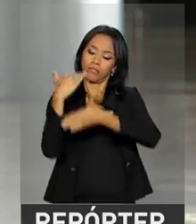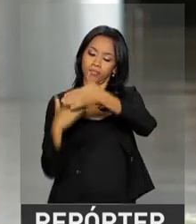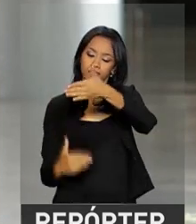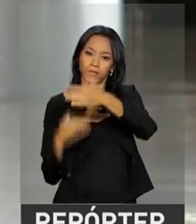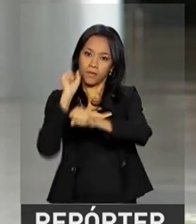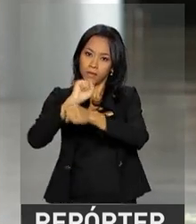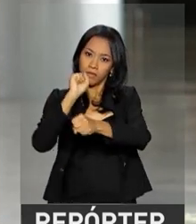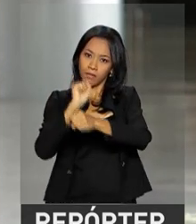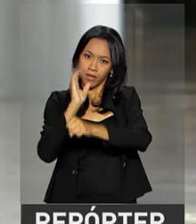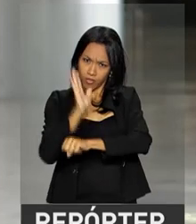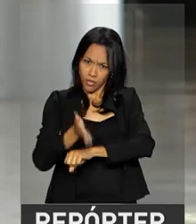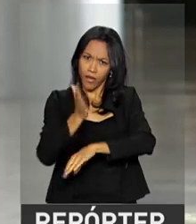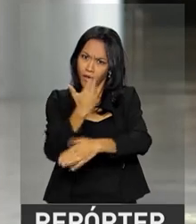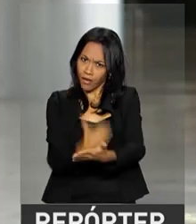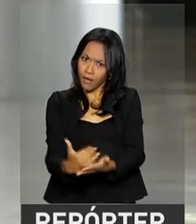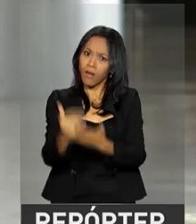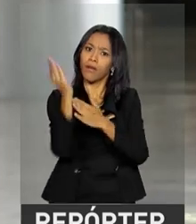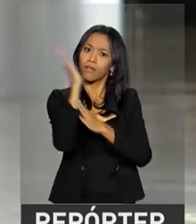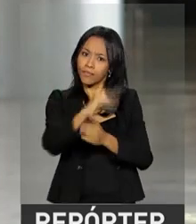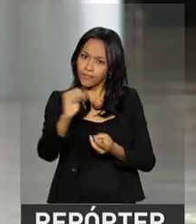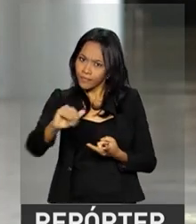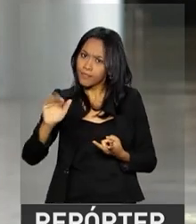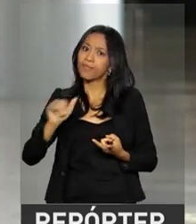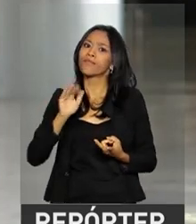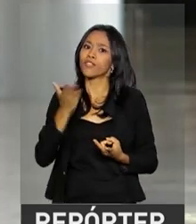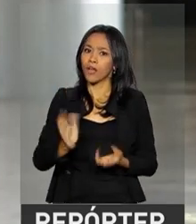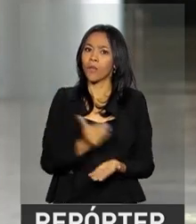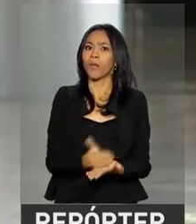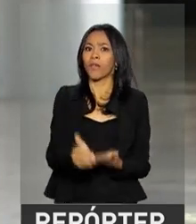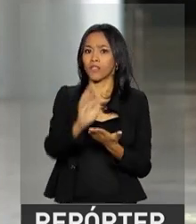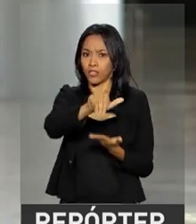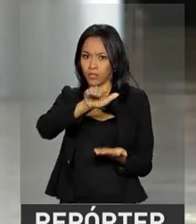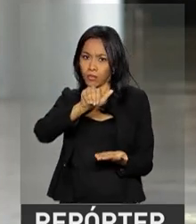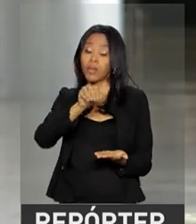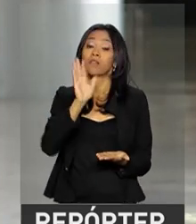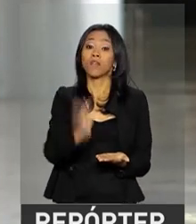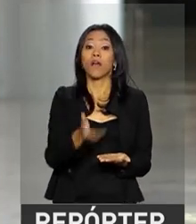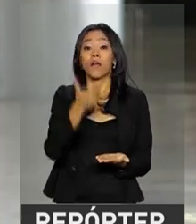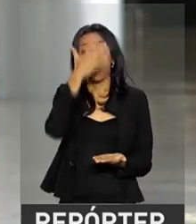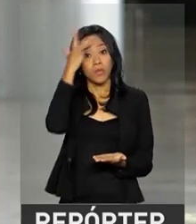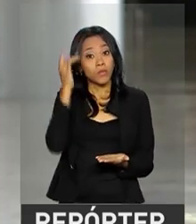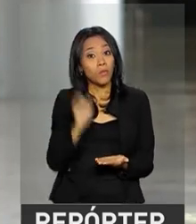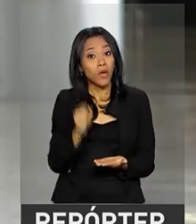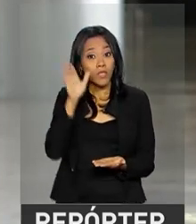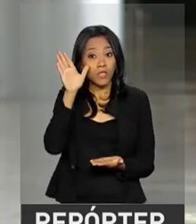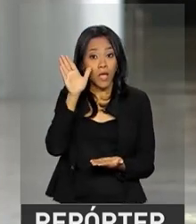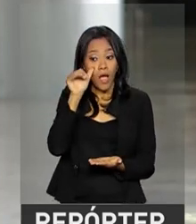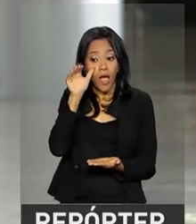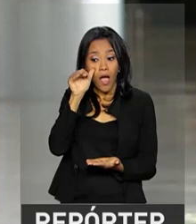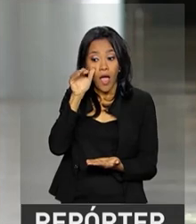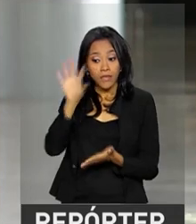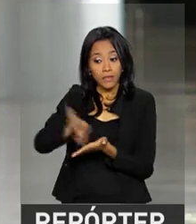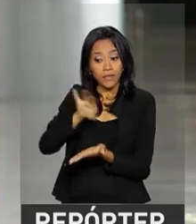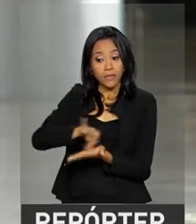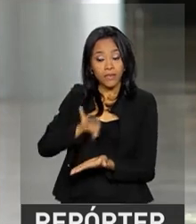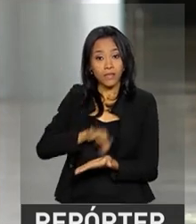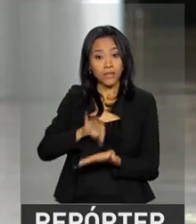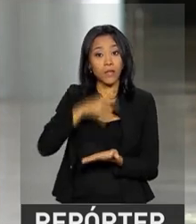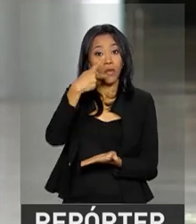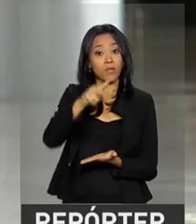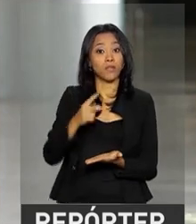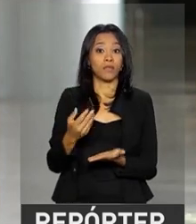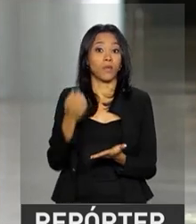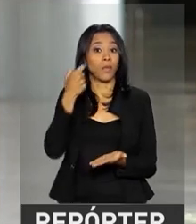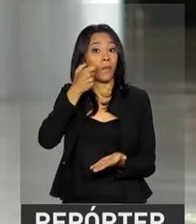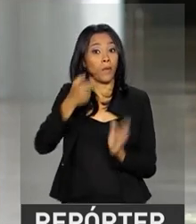começam a ser convocado pelas instituições o candidato pode acompanhar a inscrição pelo aplicativo do sisu para